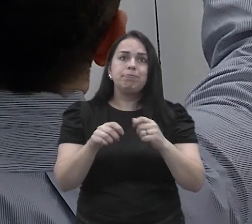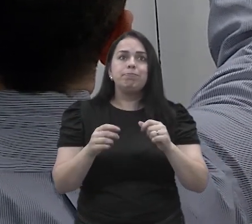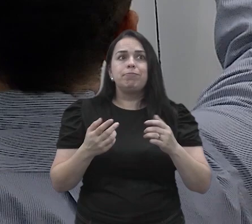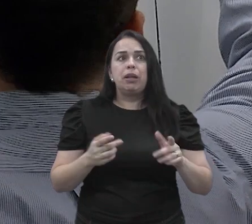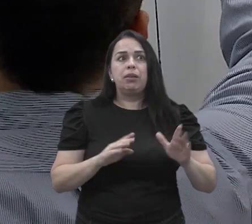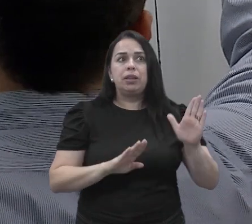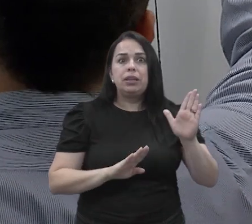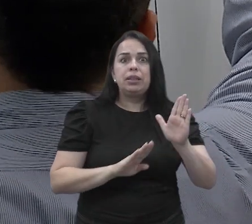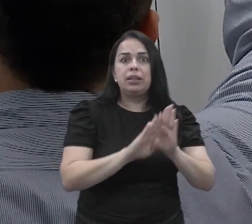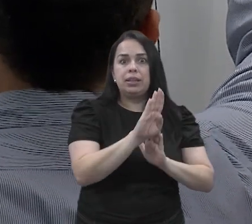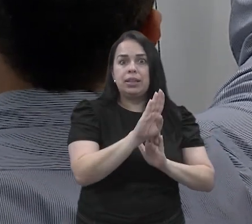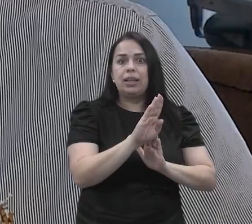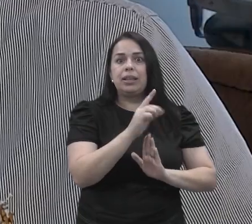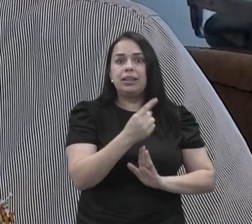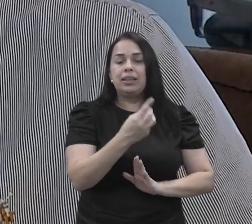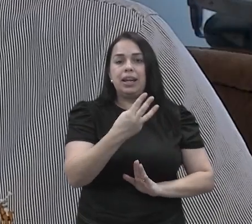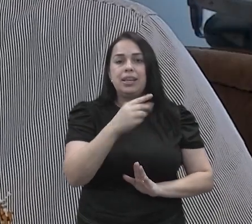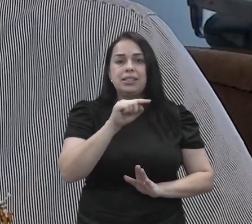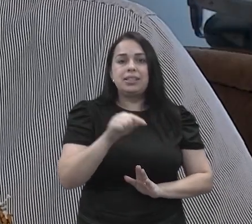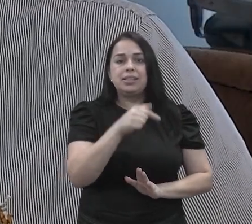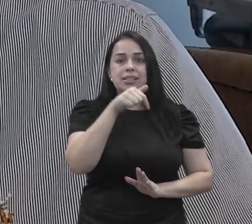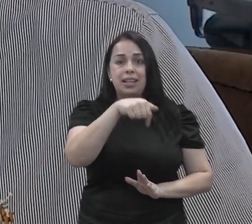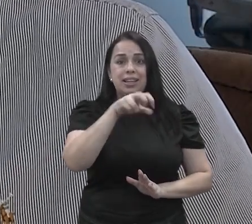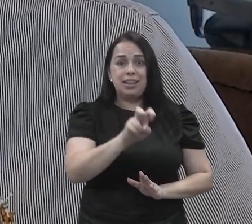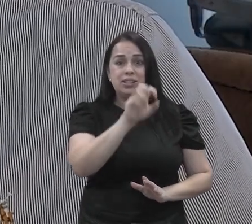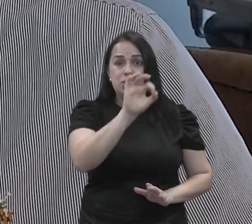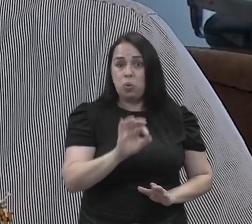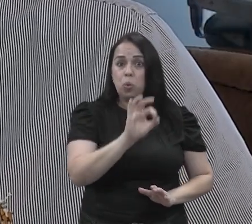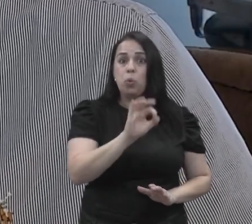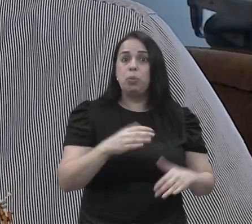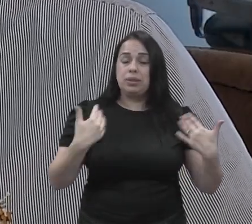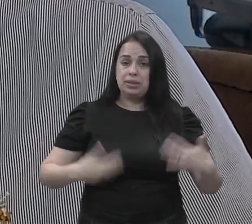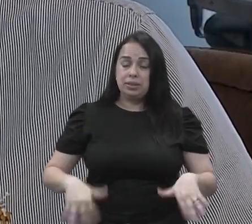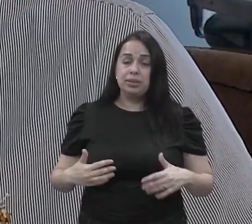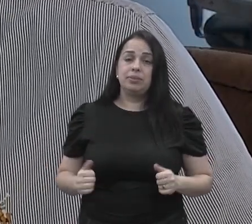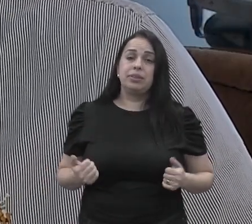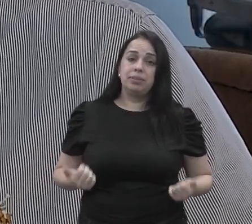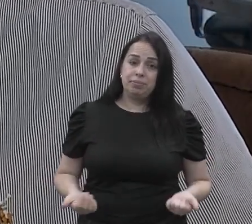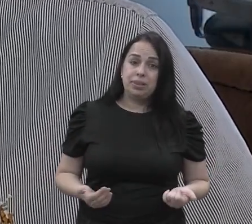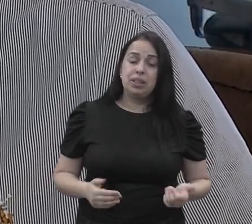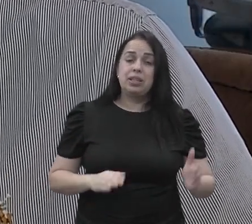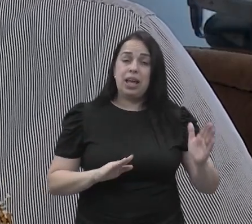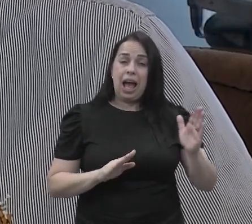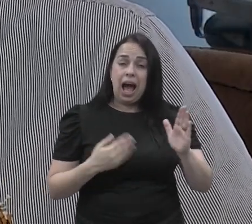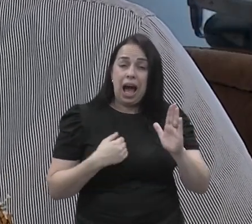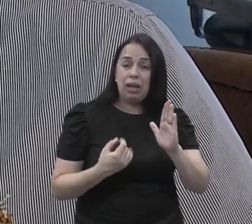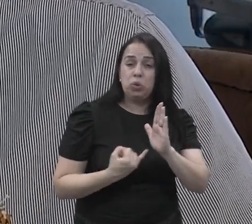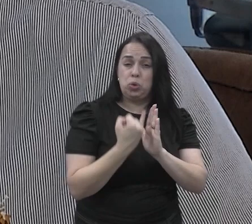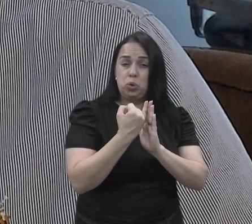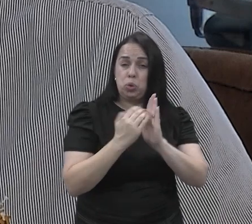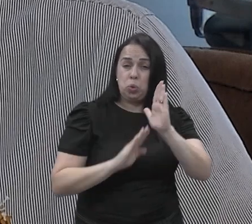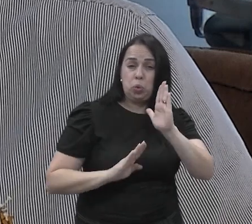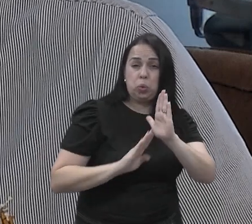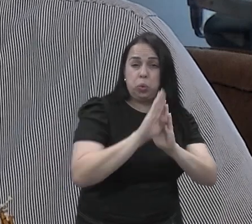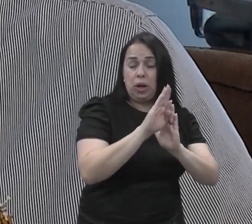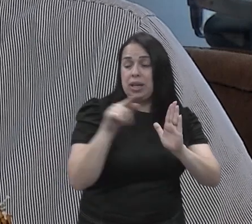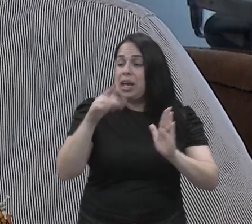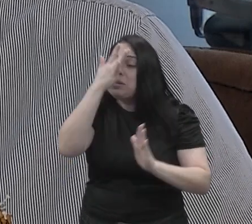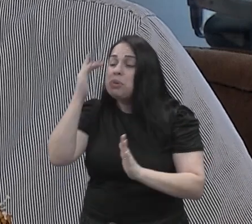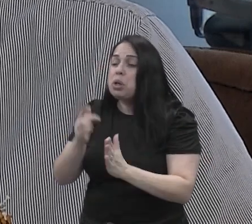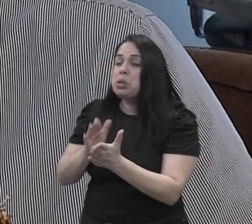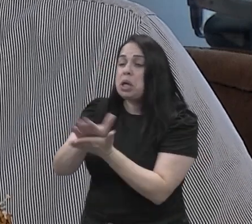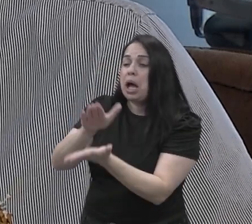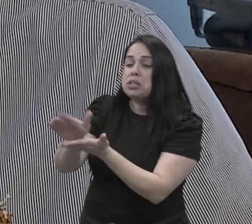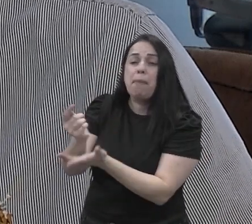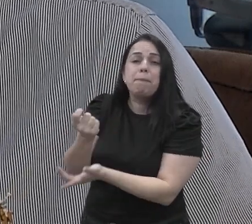aumento para os próximos meses. O mercado financeiro está estimando que ela pode chegar até 13,75 ao longo